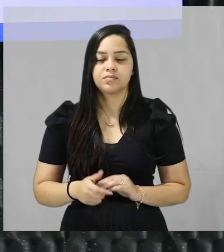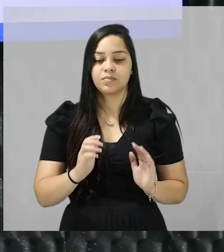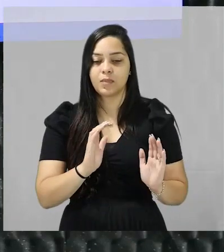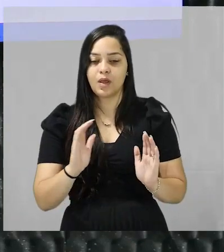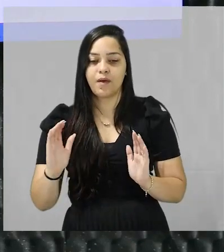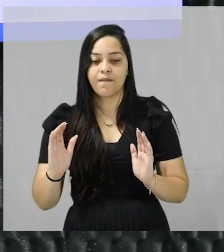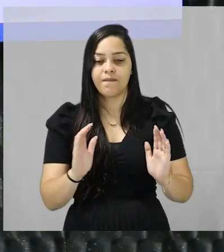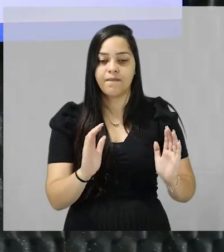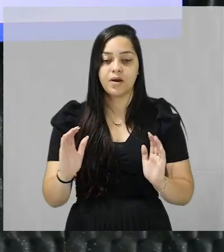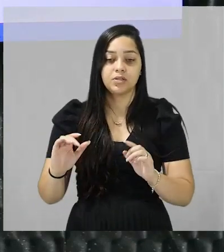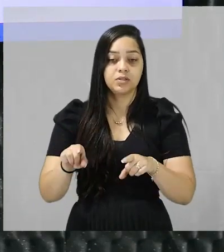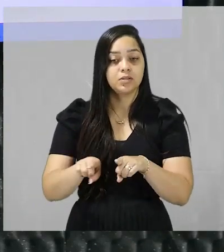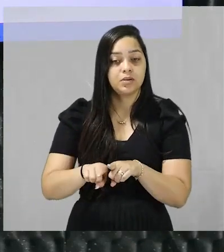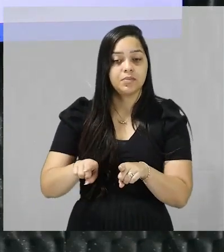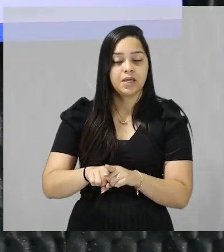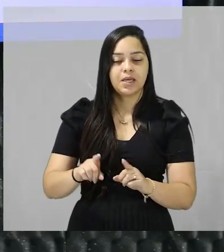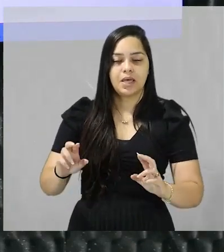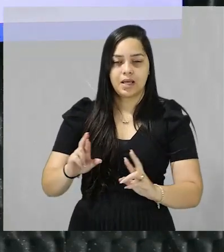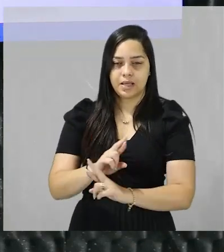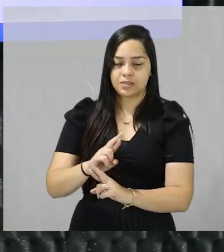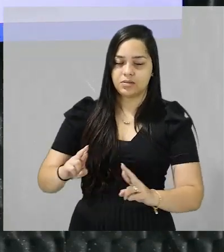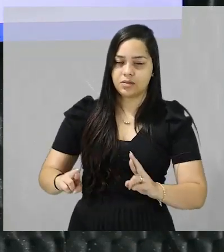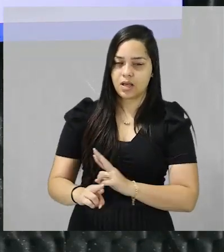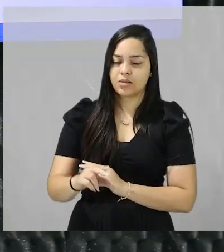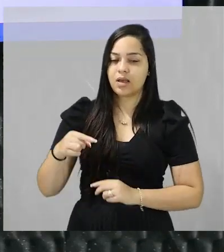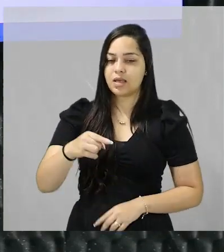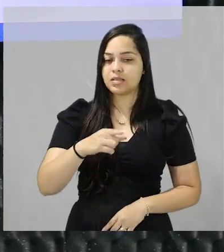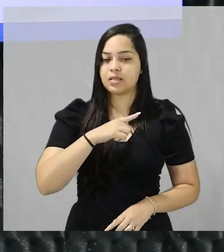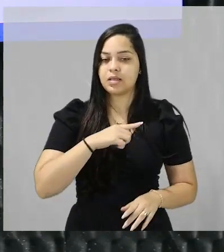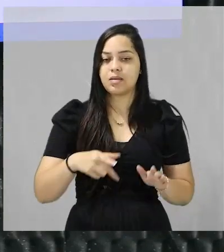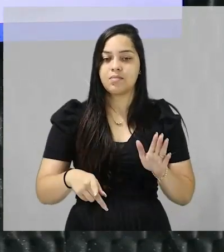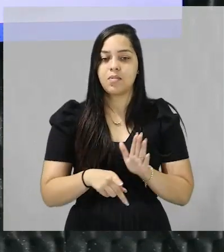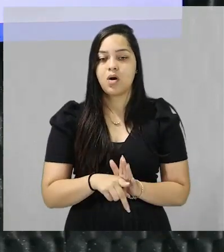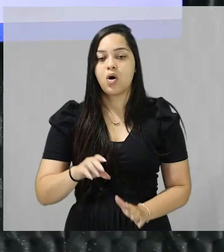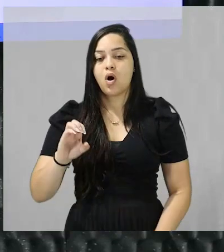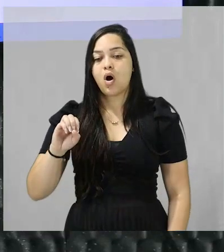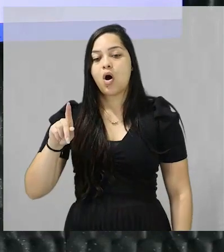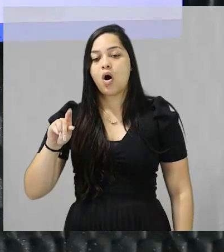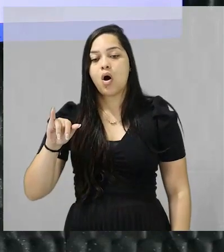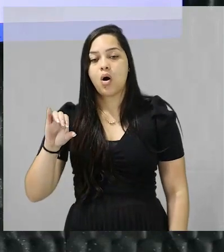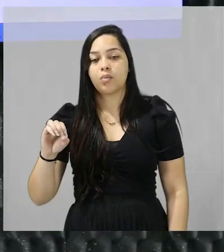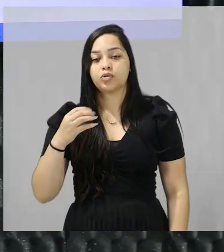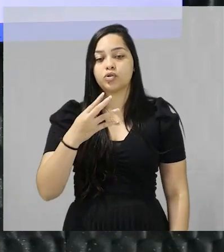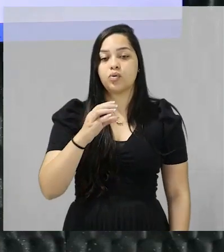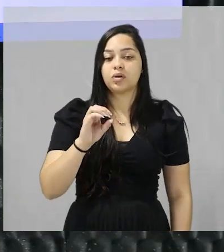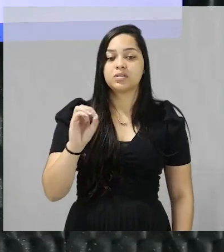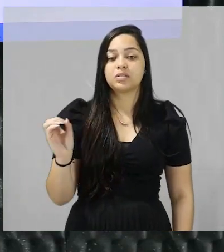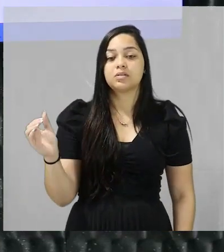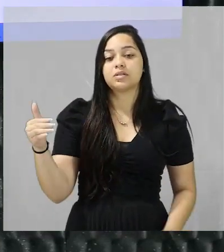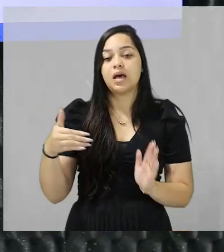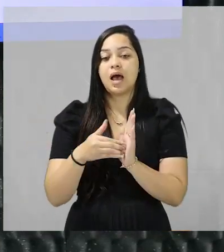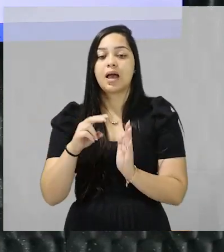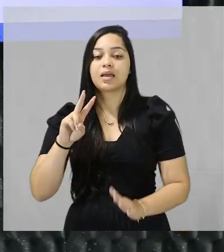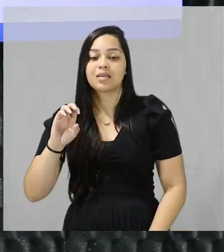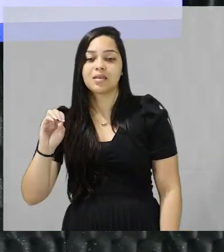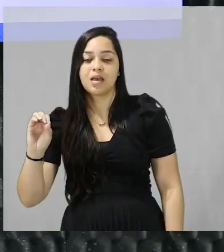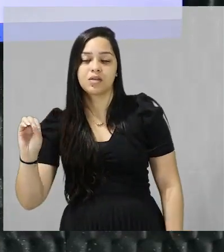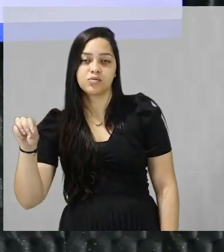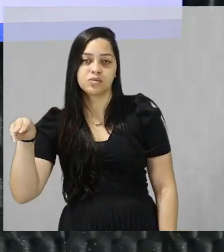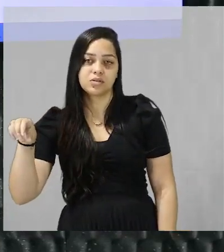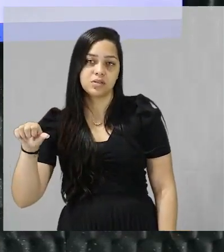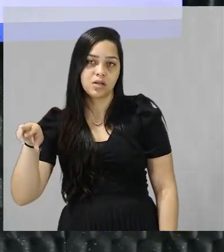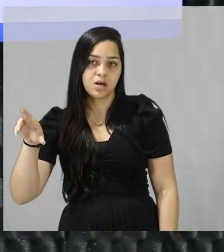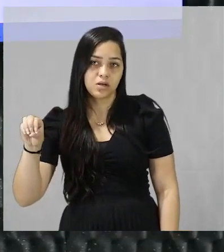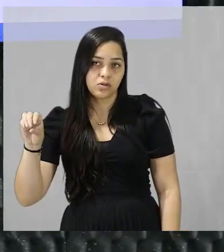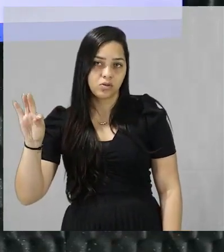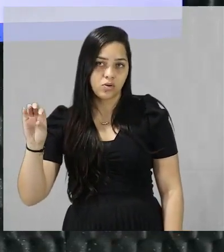né, relacionado ao espectro óptico, né, de 400 a 500 nanômetros. Então, turminha,